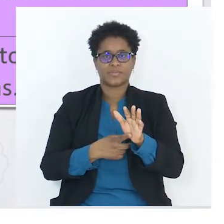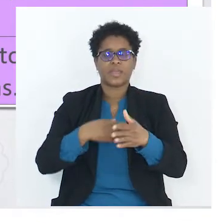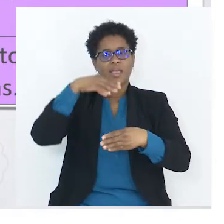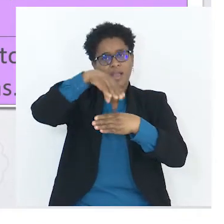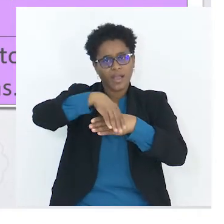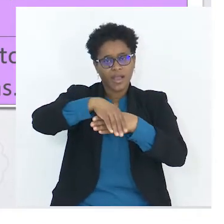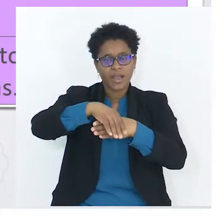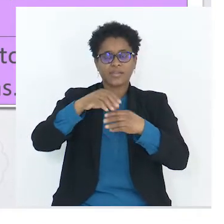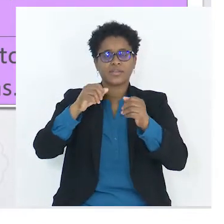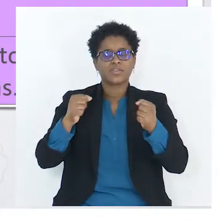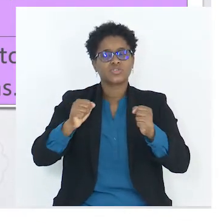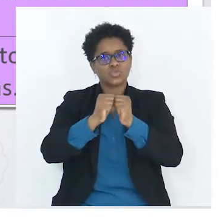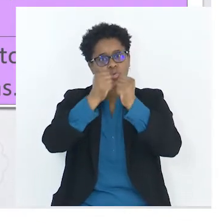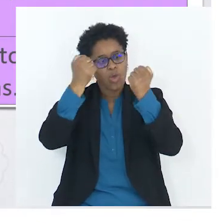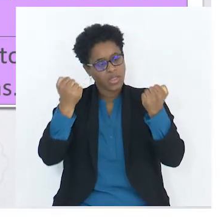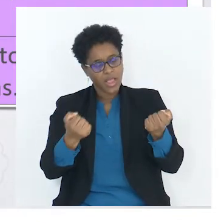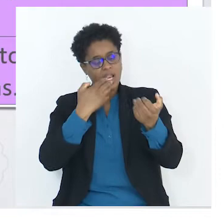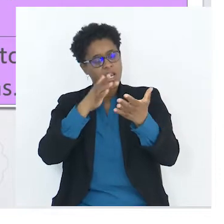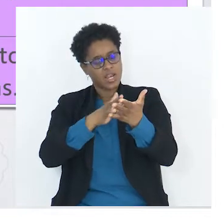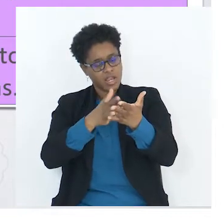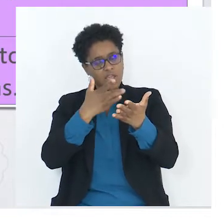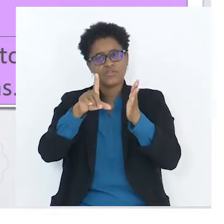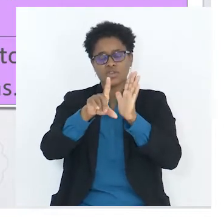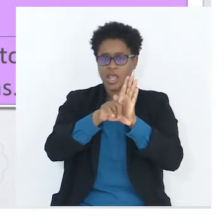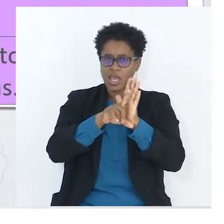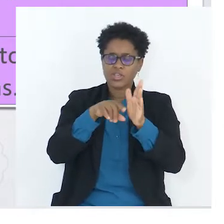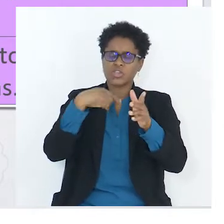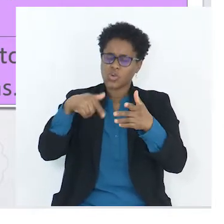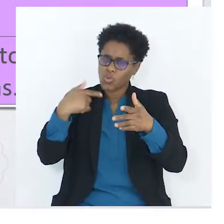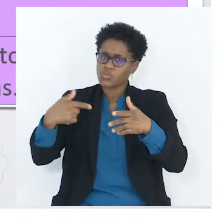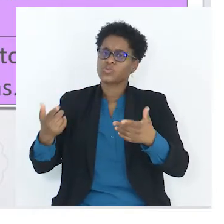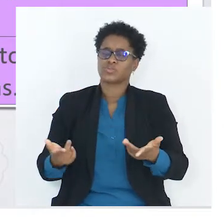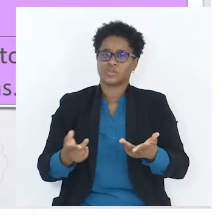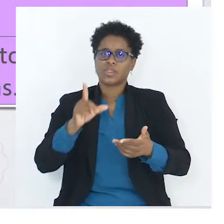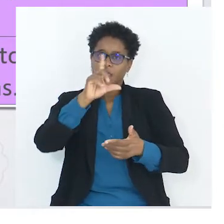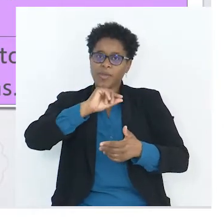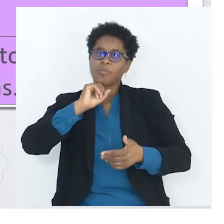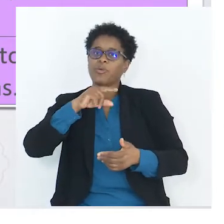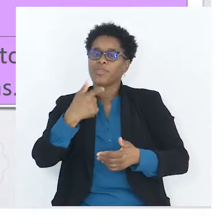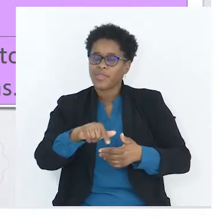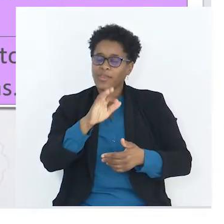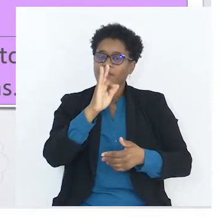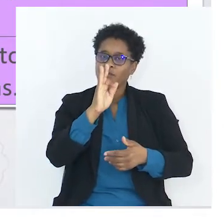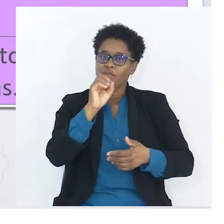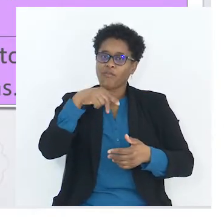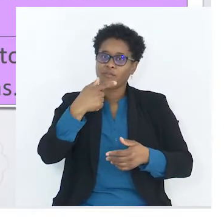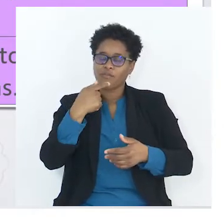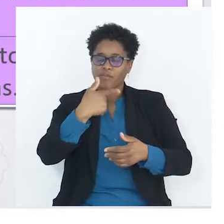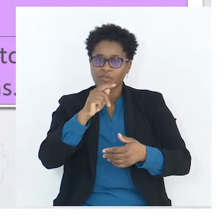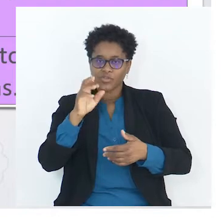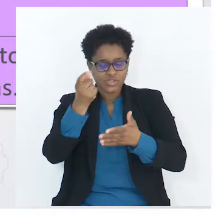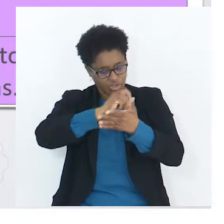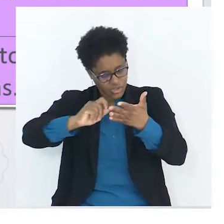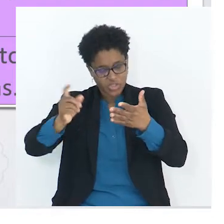cartas, jornais, livros, leis, etc. Também temos fontes não escritas,